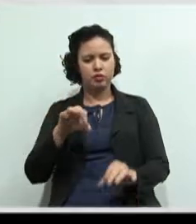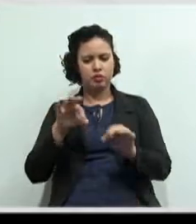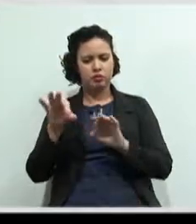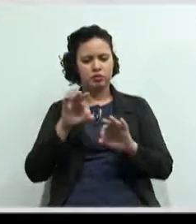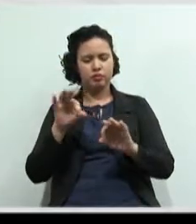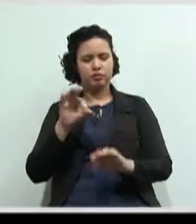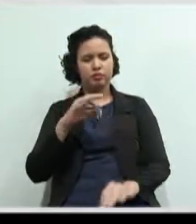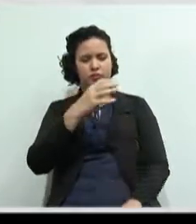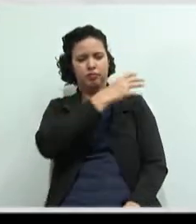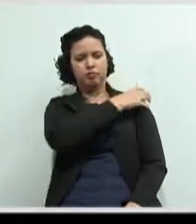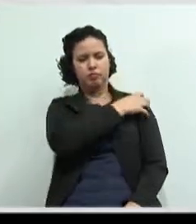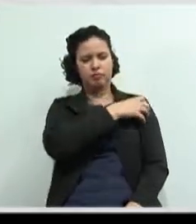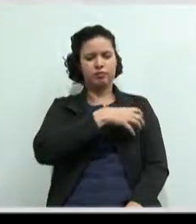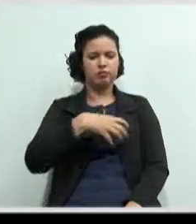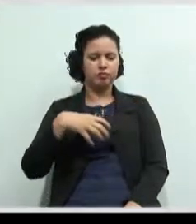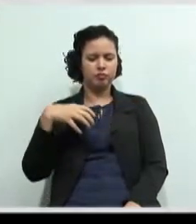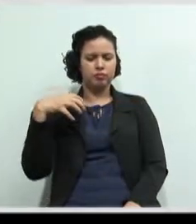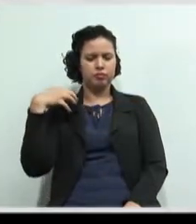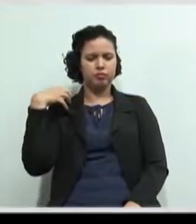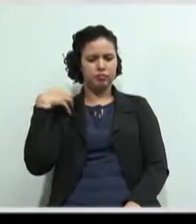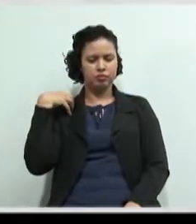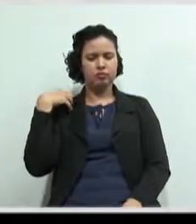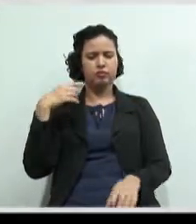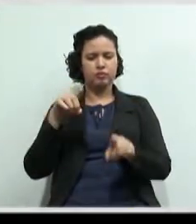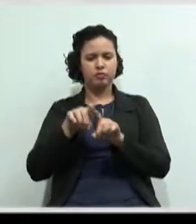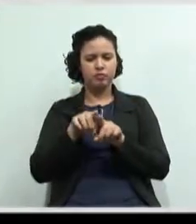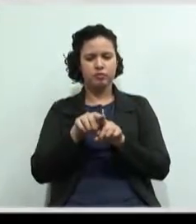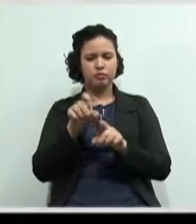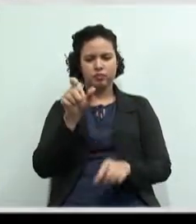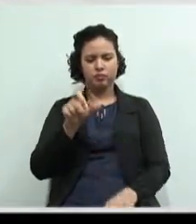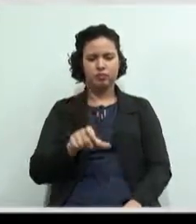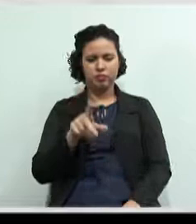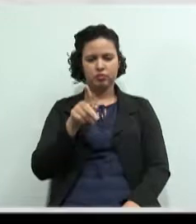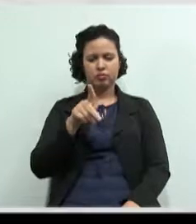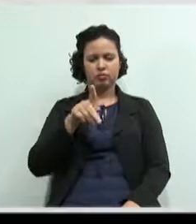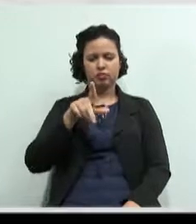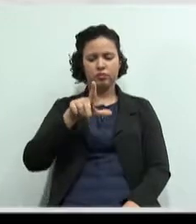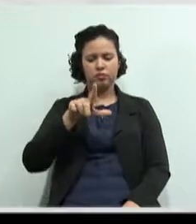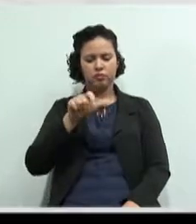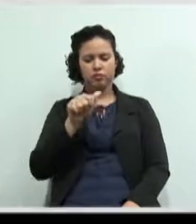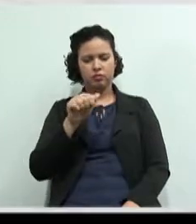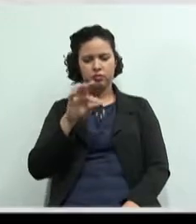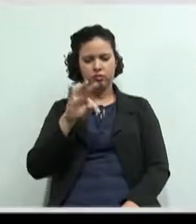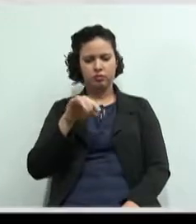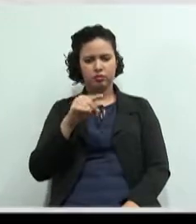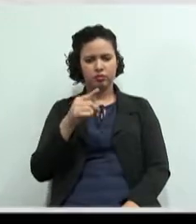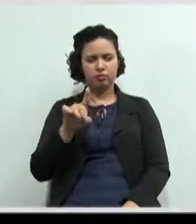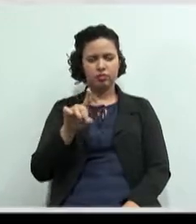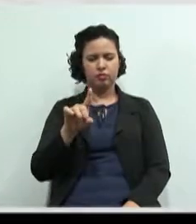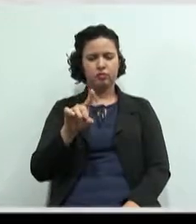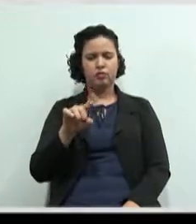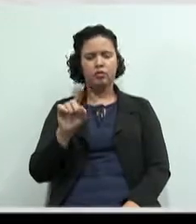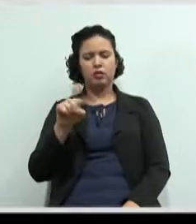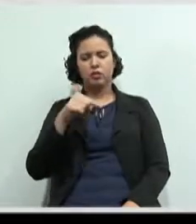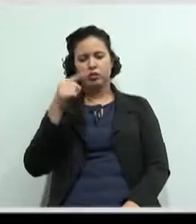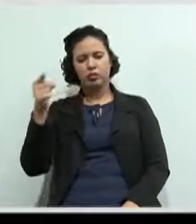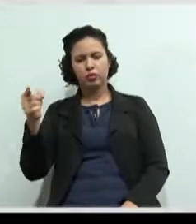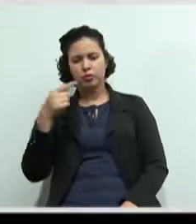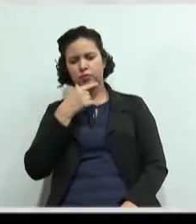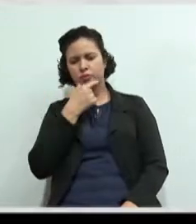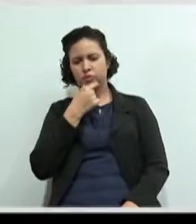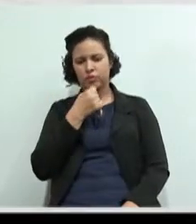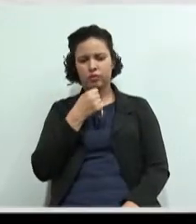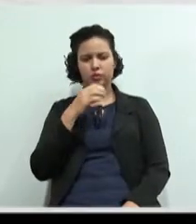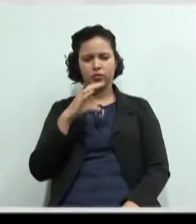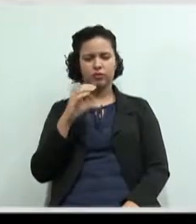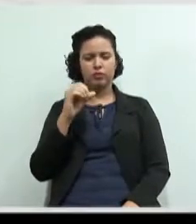mais? Platão. E tem mais um, Confúcio. O que esses caras estão fazendo aqui na nossa disciplina? Vamos